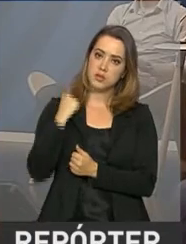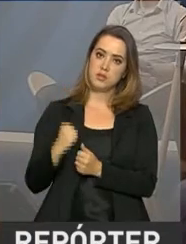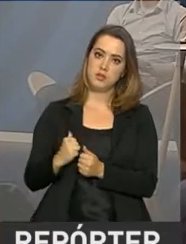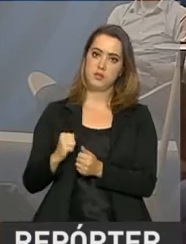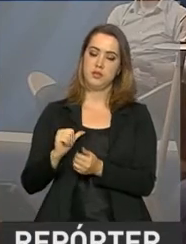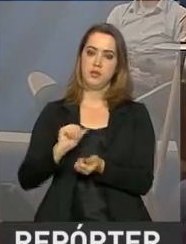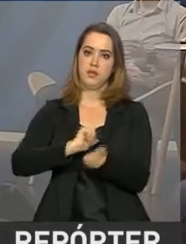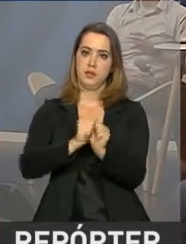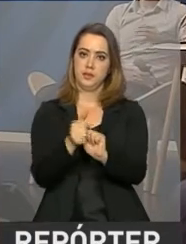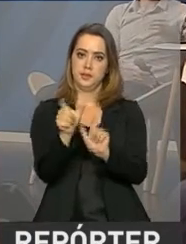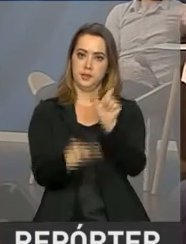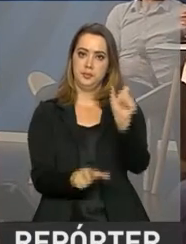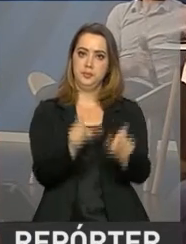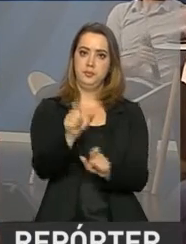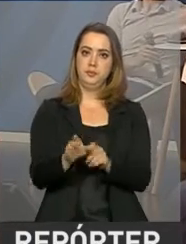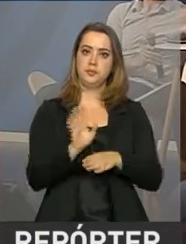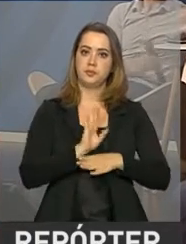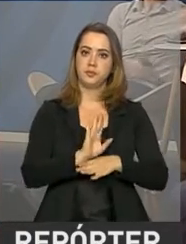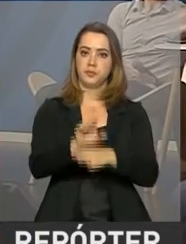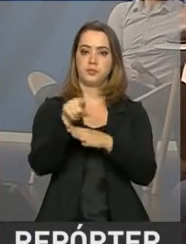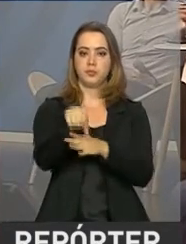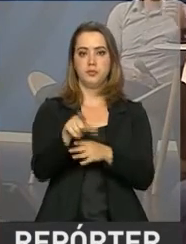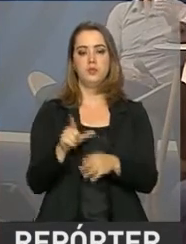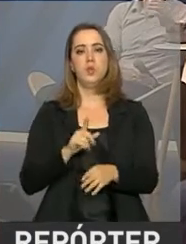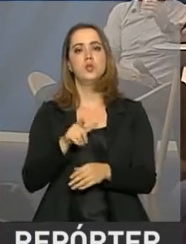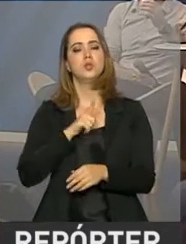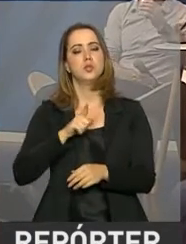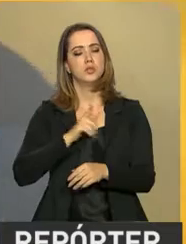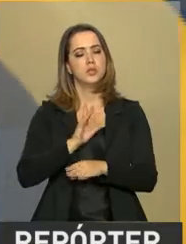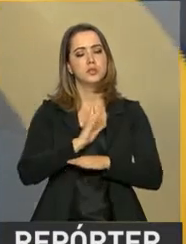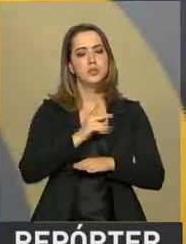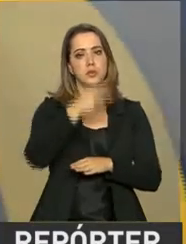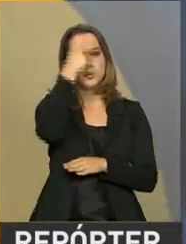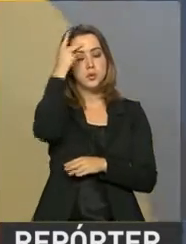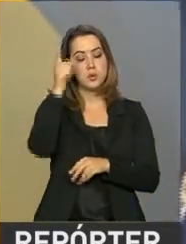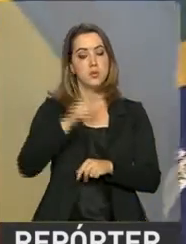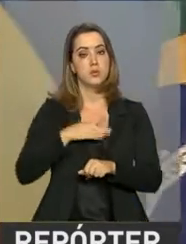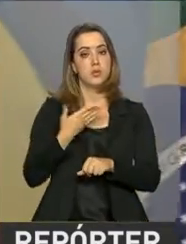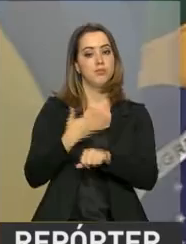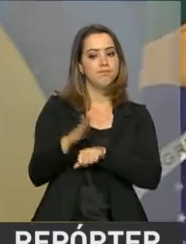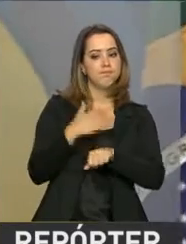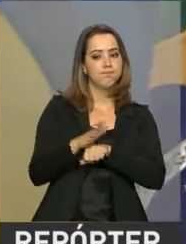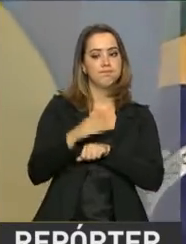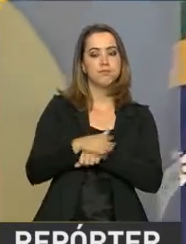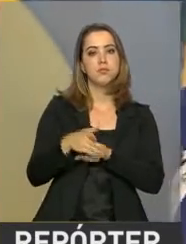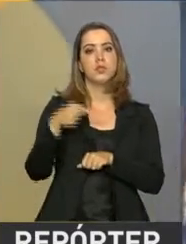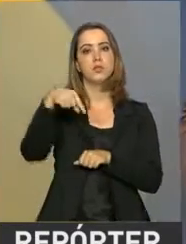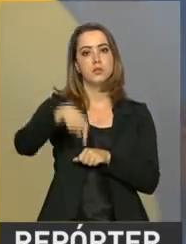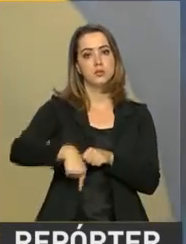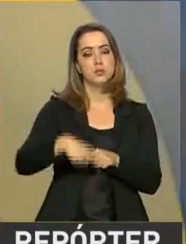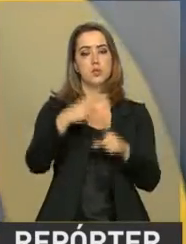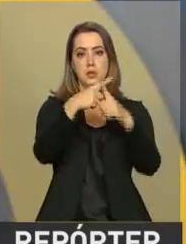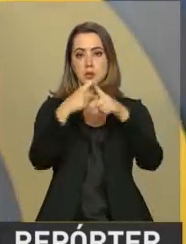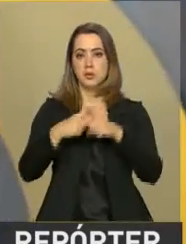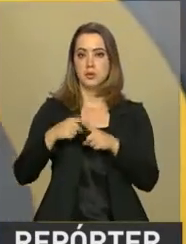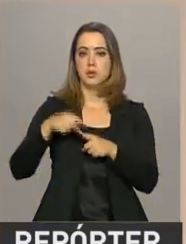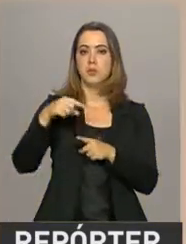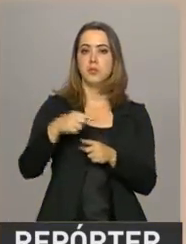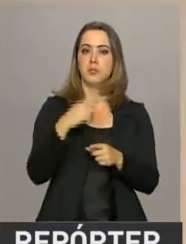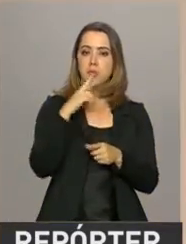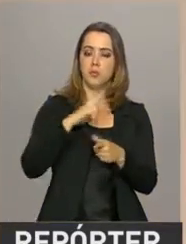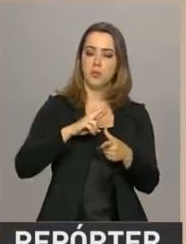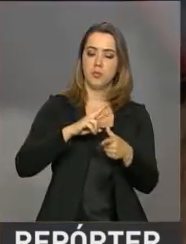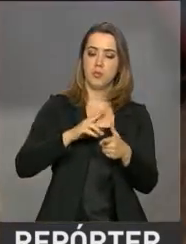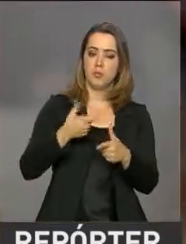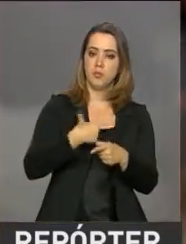patrocínio do Ministério do Esporte dado aos esportistas com bons resultados em competições nacionais e internacionais de suas modalidades.